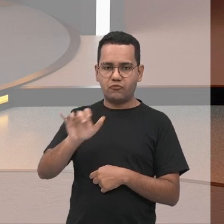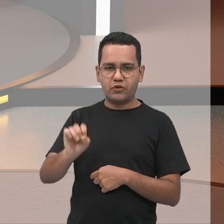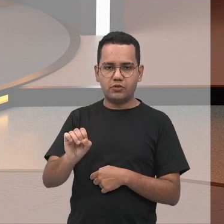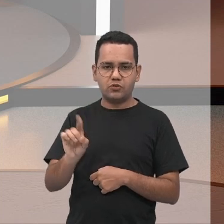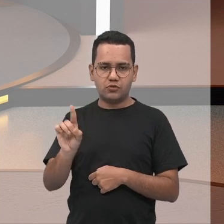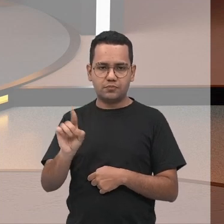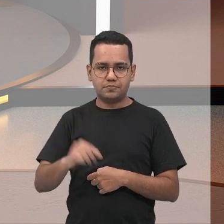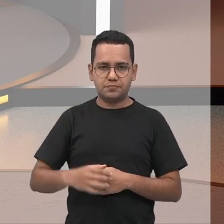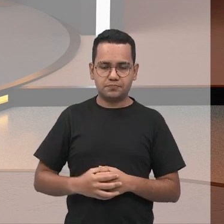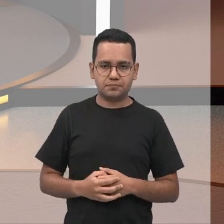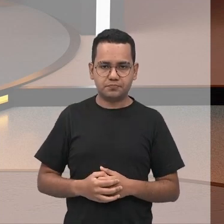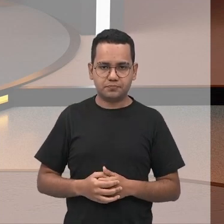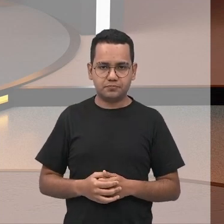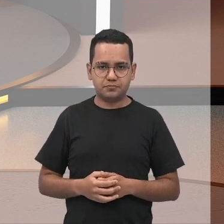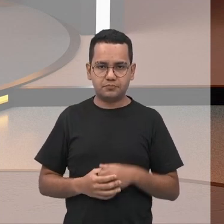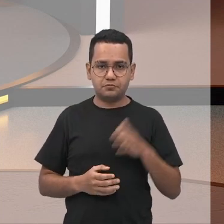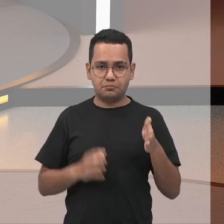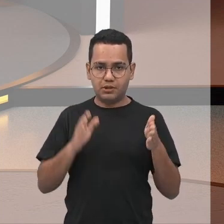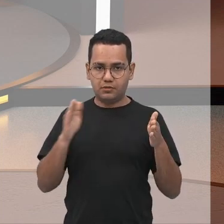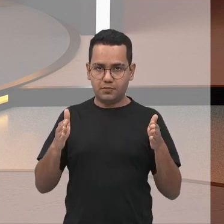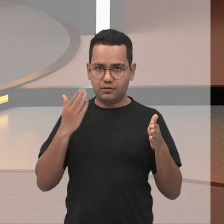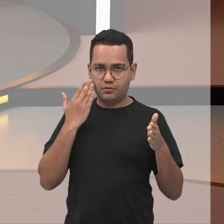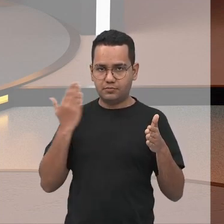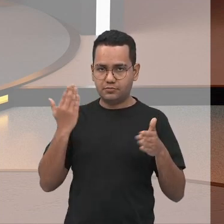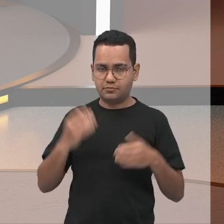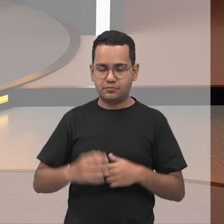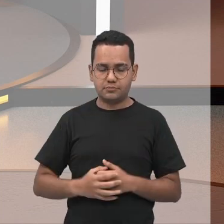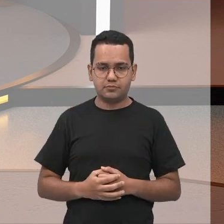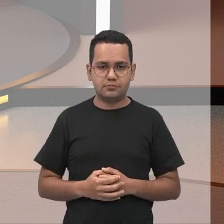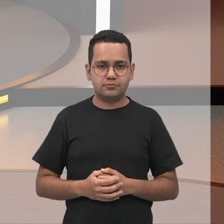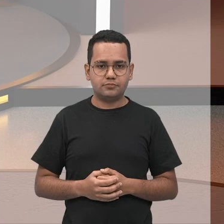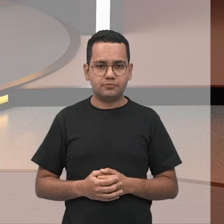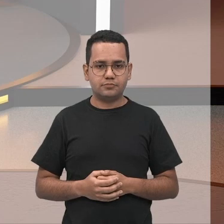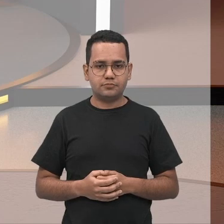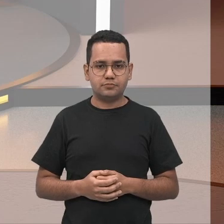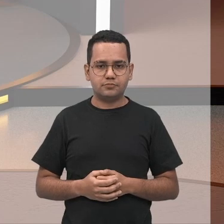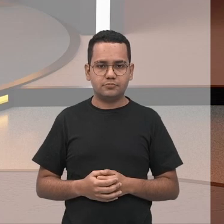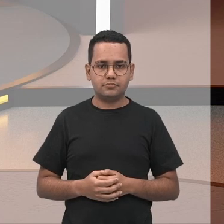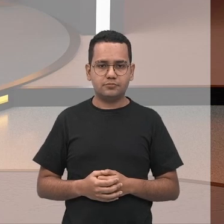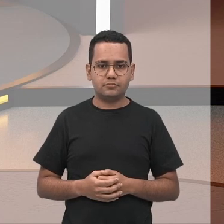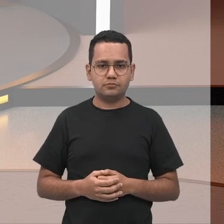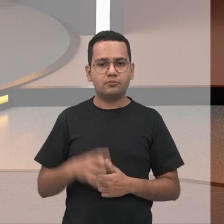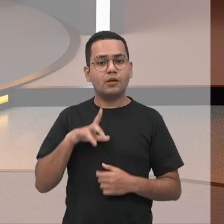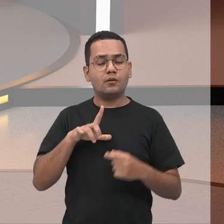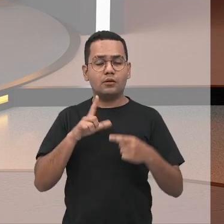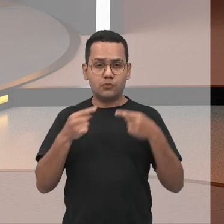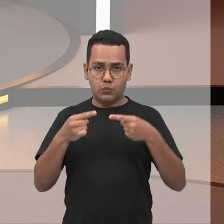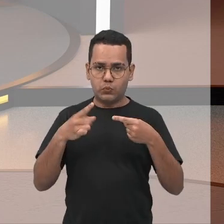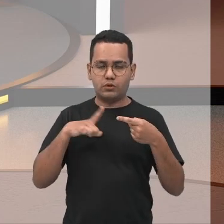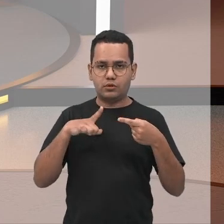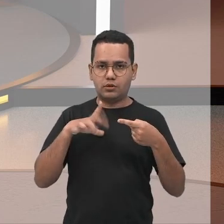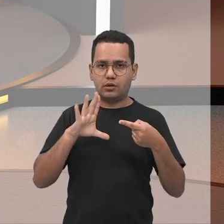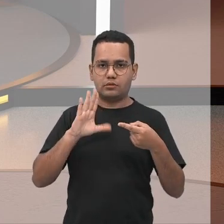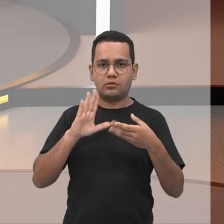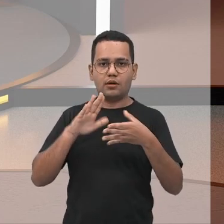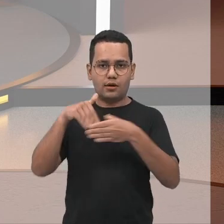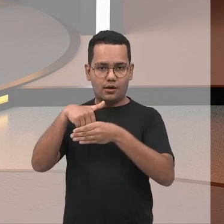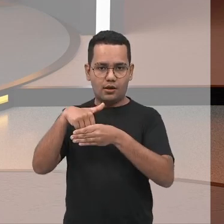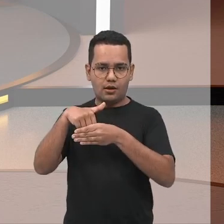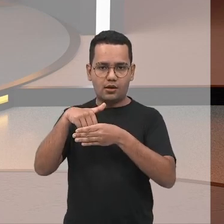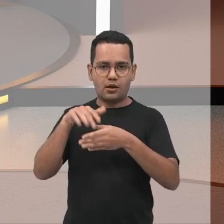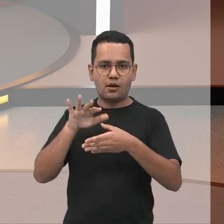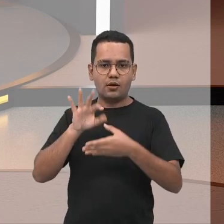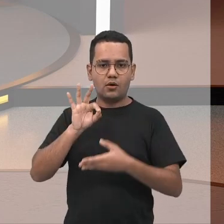então, ele vai disputar aí a regência, vai ter eleição, né? E ele vai disputar com Holanda